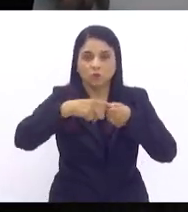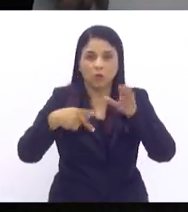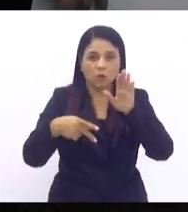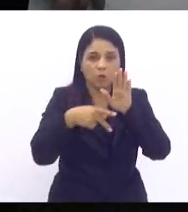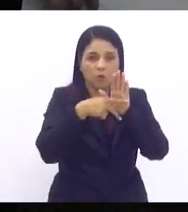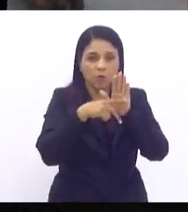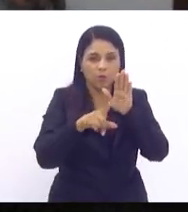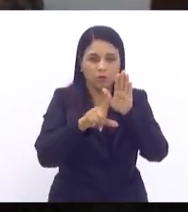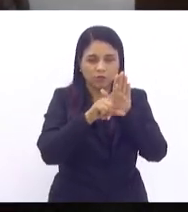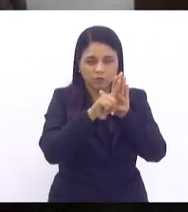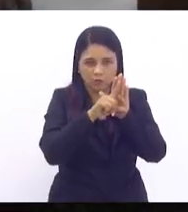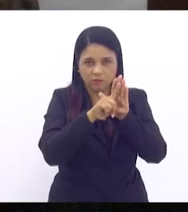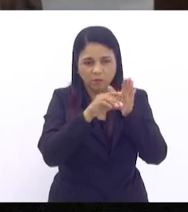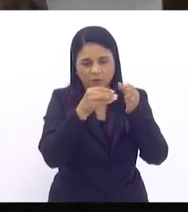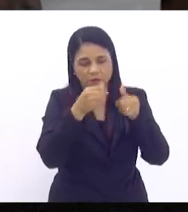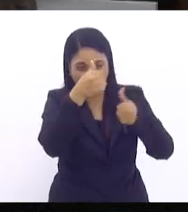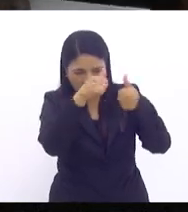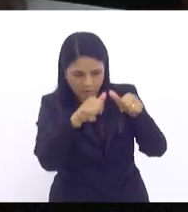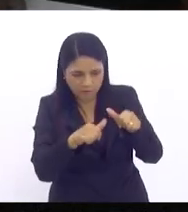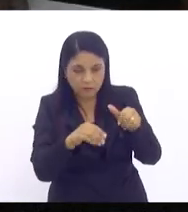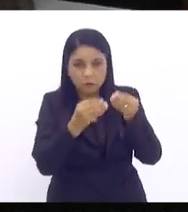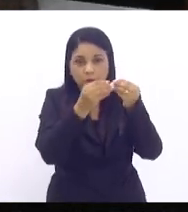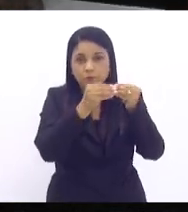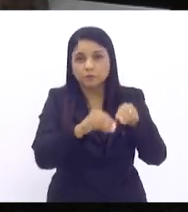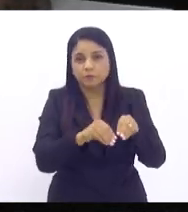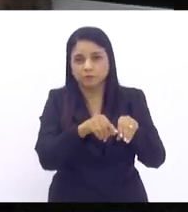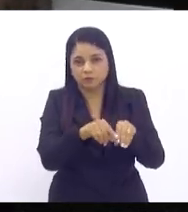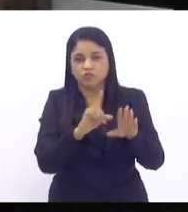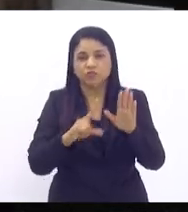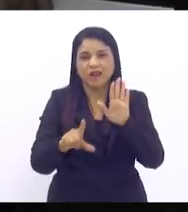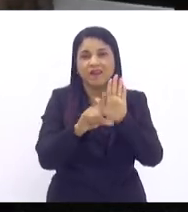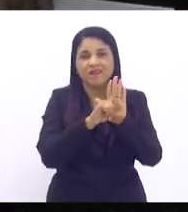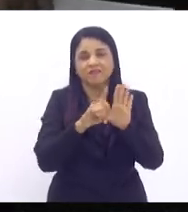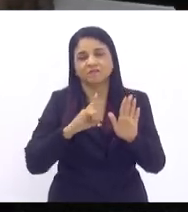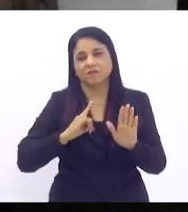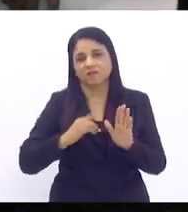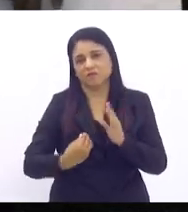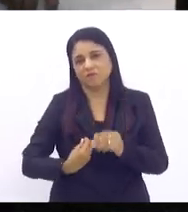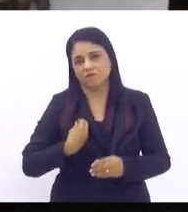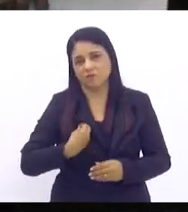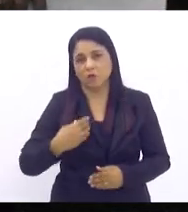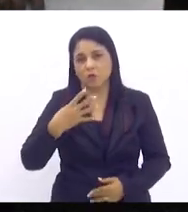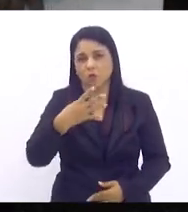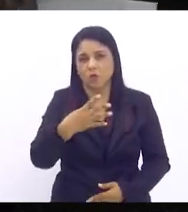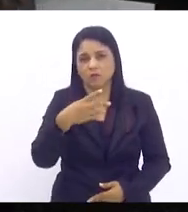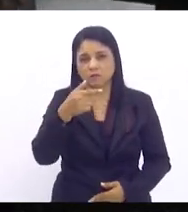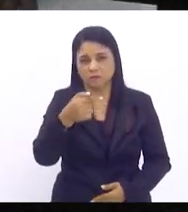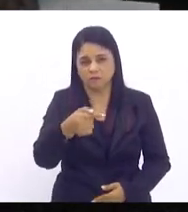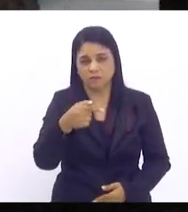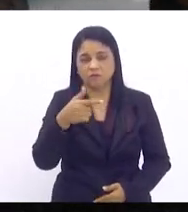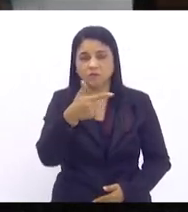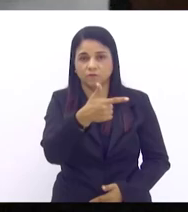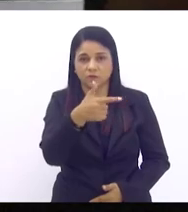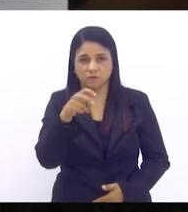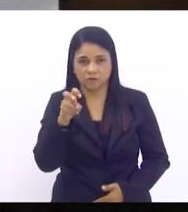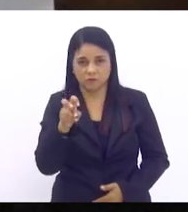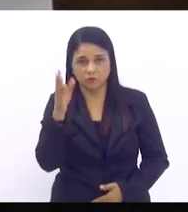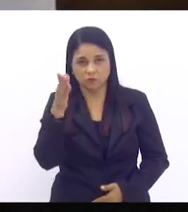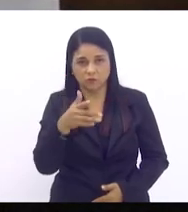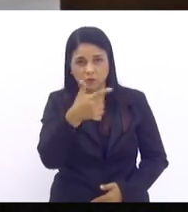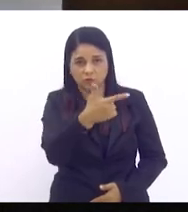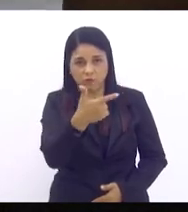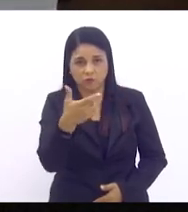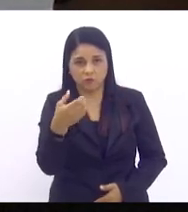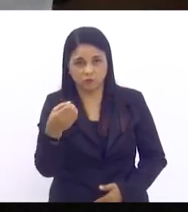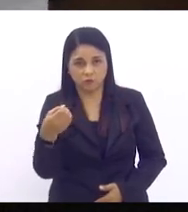de uma prejudicabilidade em razão da lei já existente em vigor 4725 de 2006. Então,